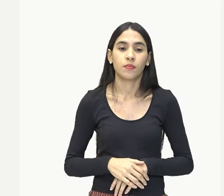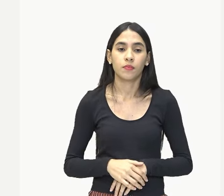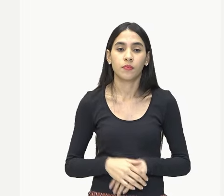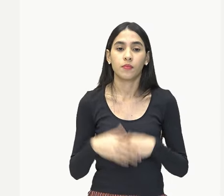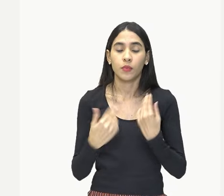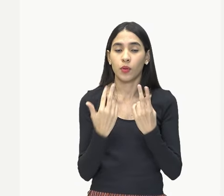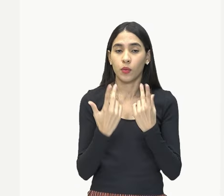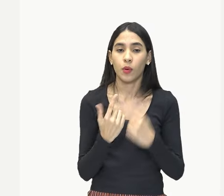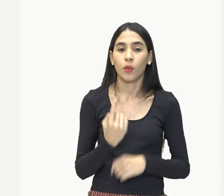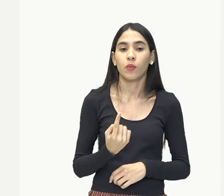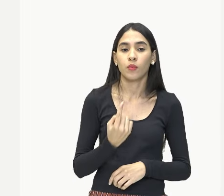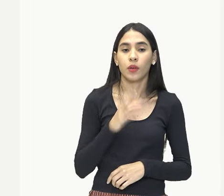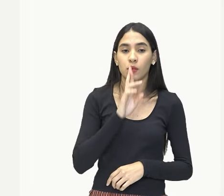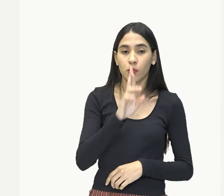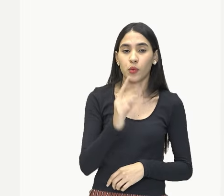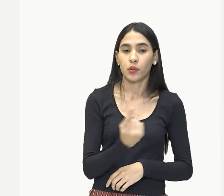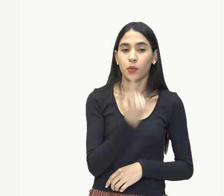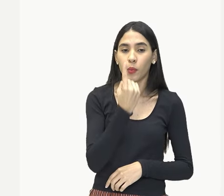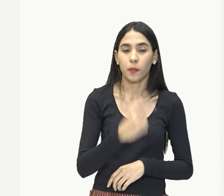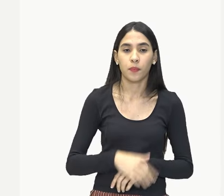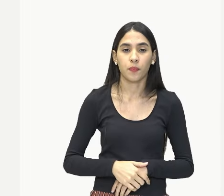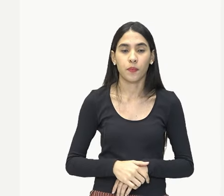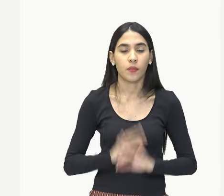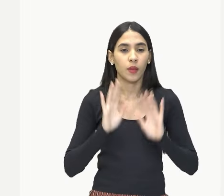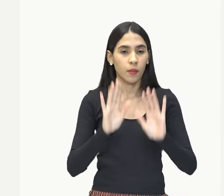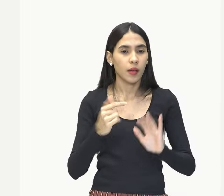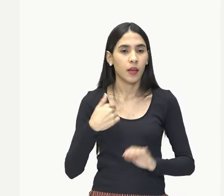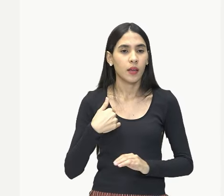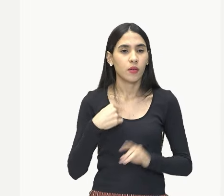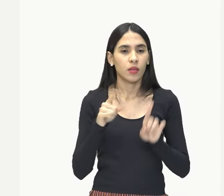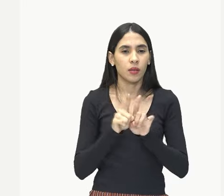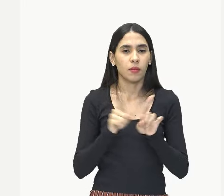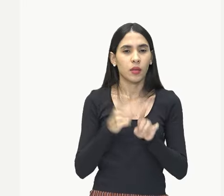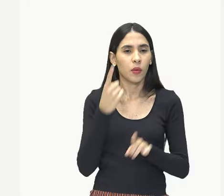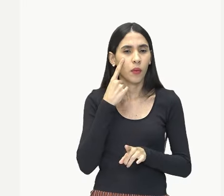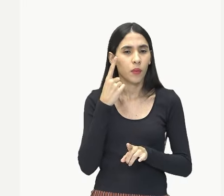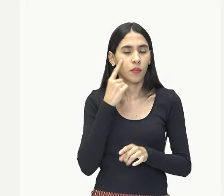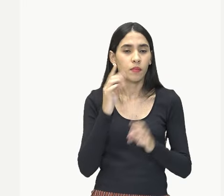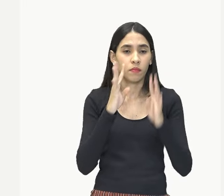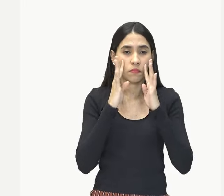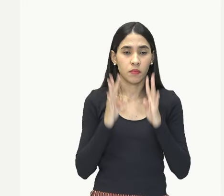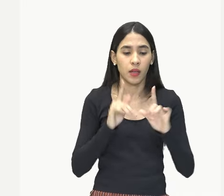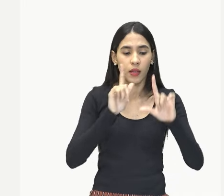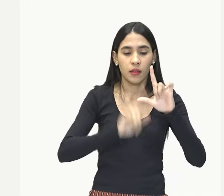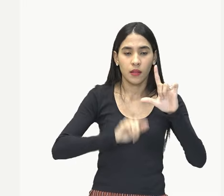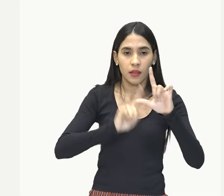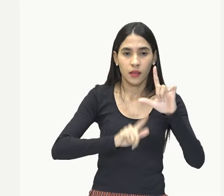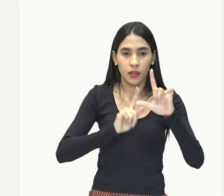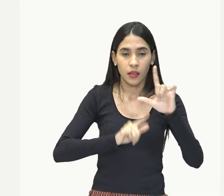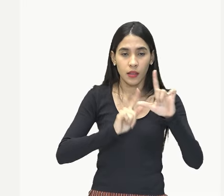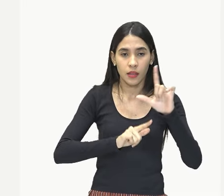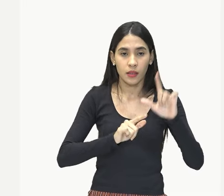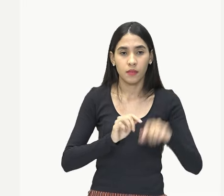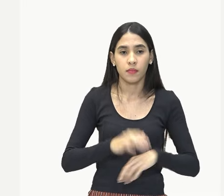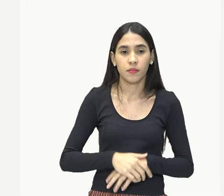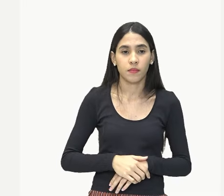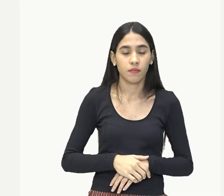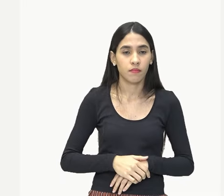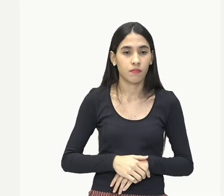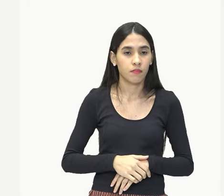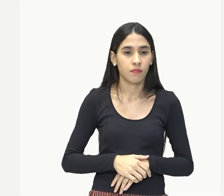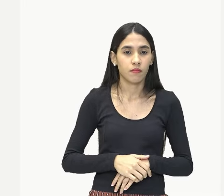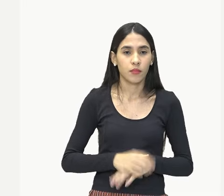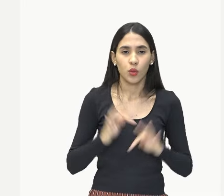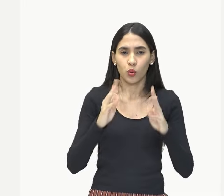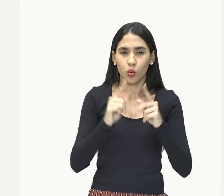vai ser 1. Mas eu observo que as letras que compõem aí a parte literal não são